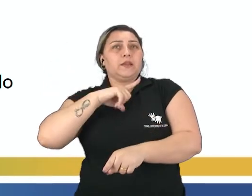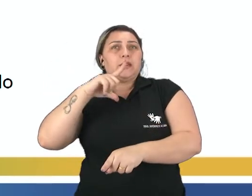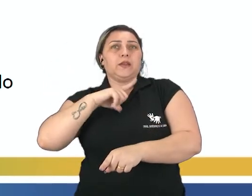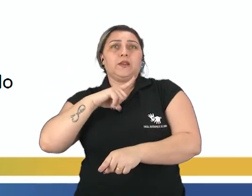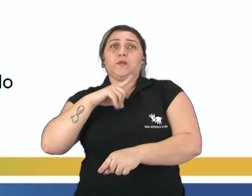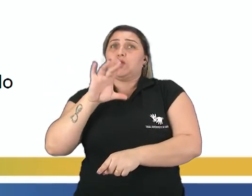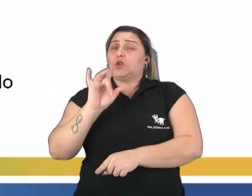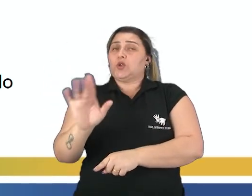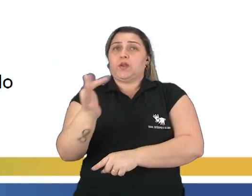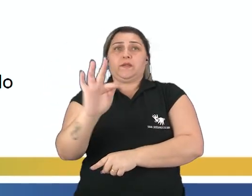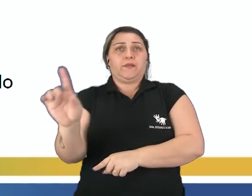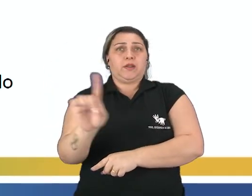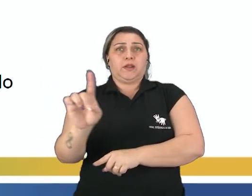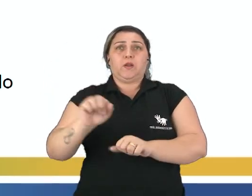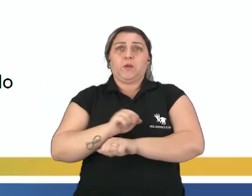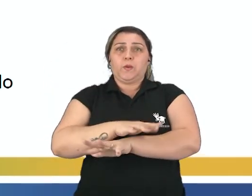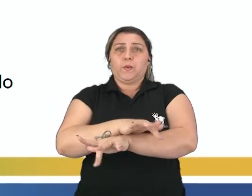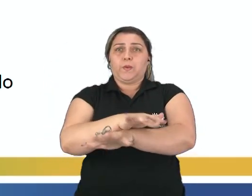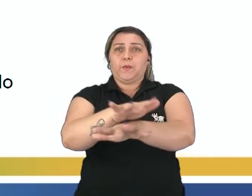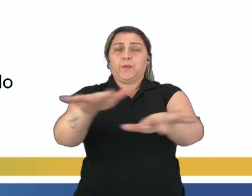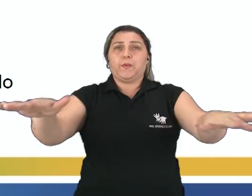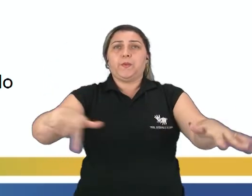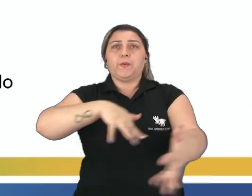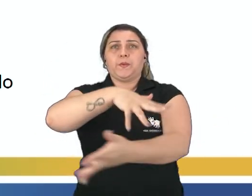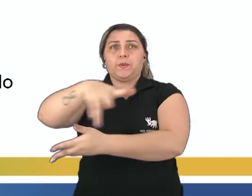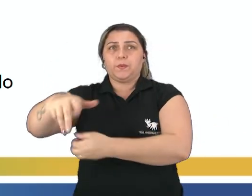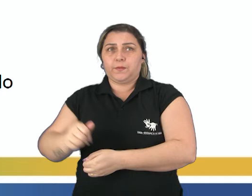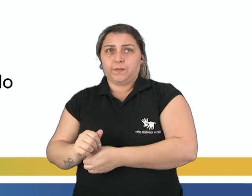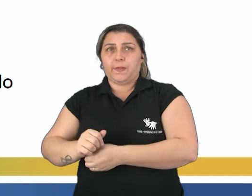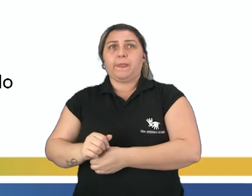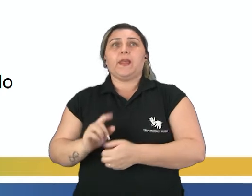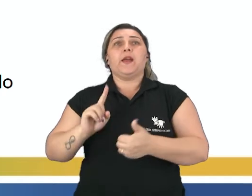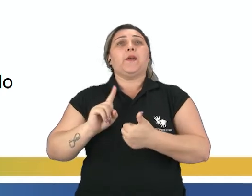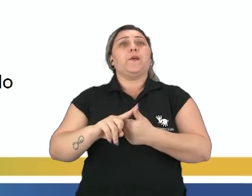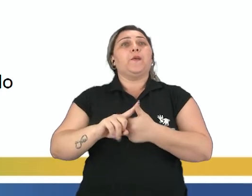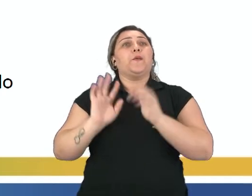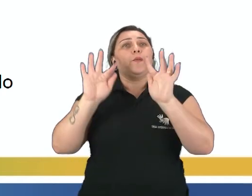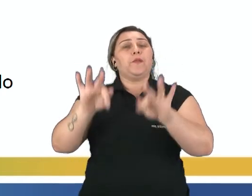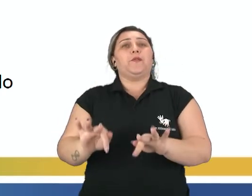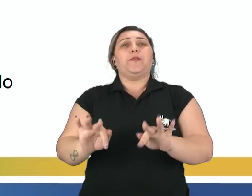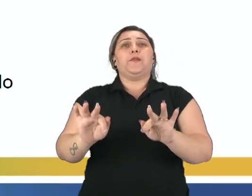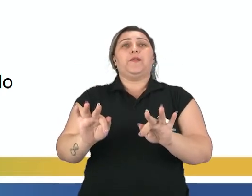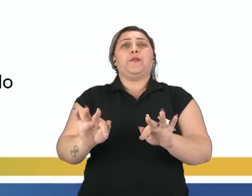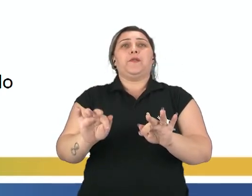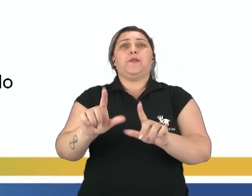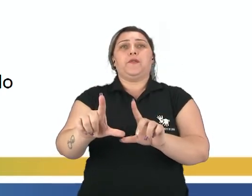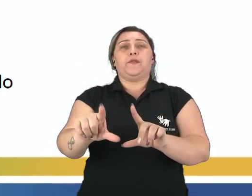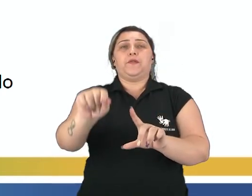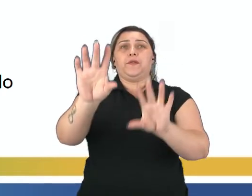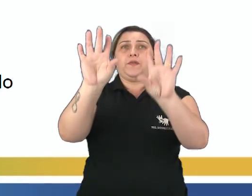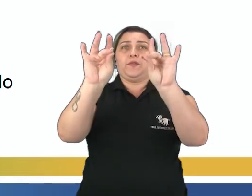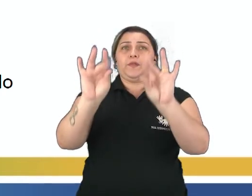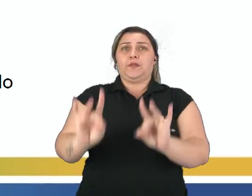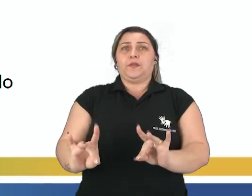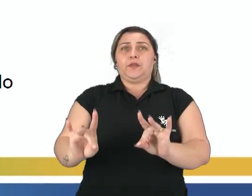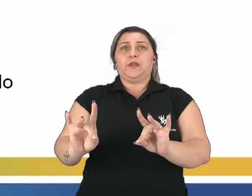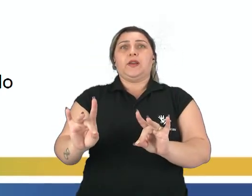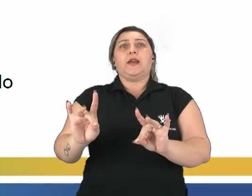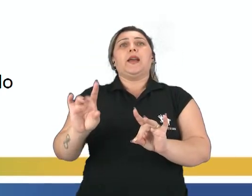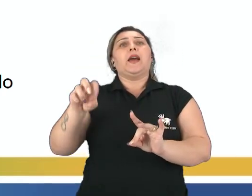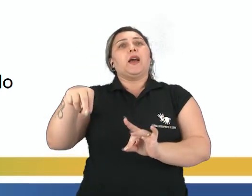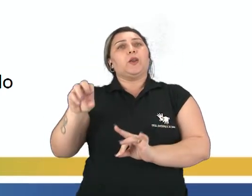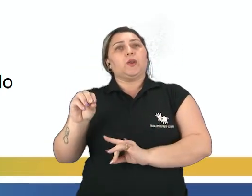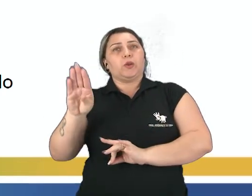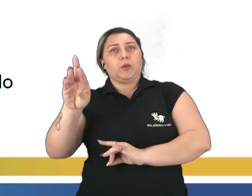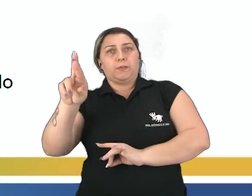não se mantiveram apenas na França e espalharam-se pelo mundo. Elas foram o fim dos privilégios da aristocracia,